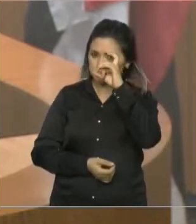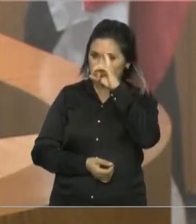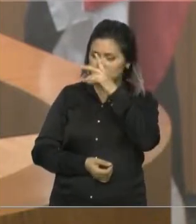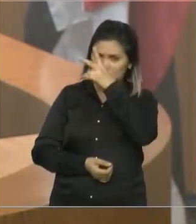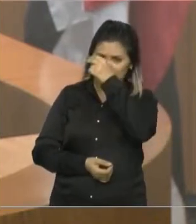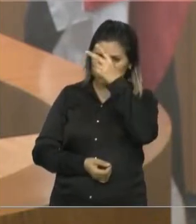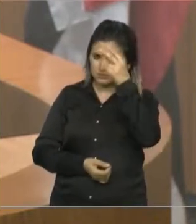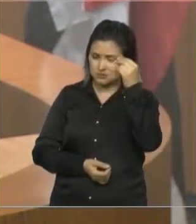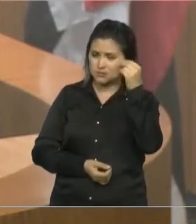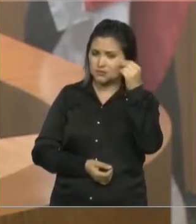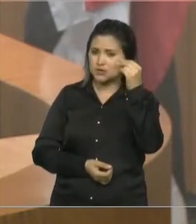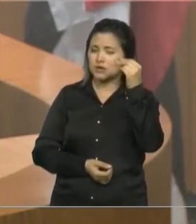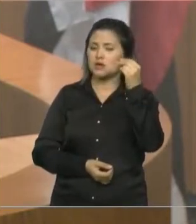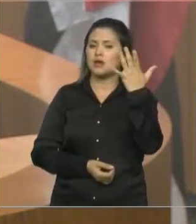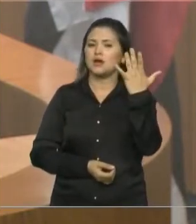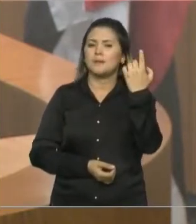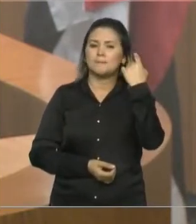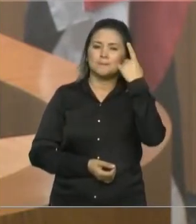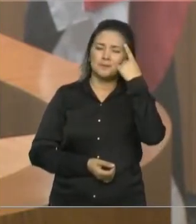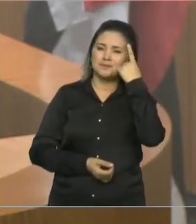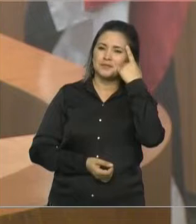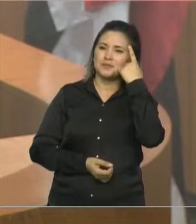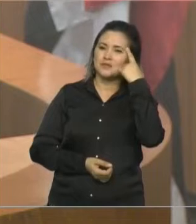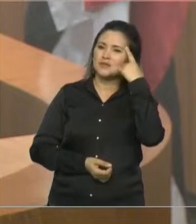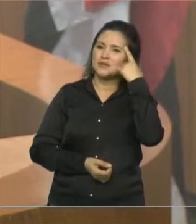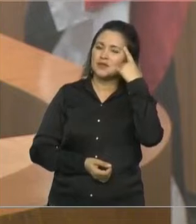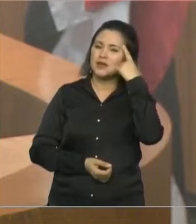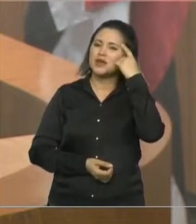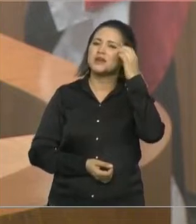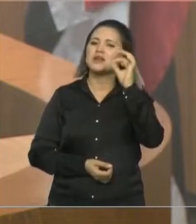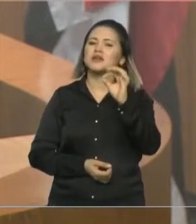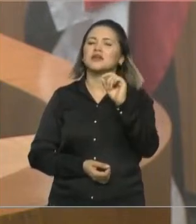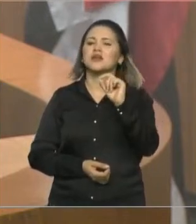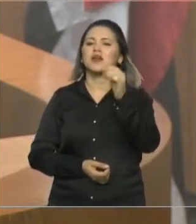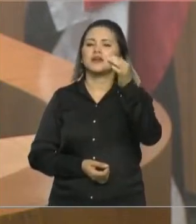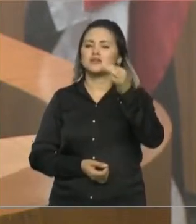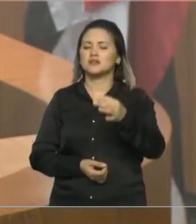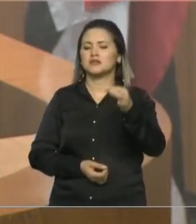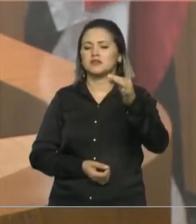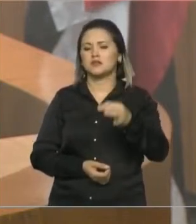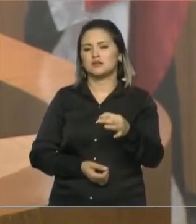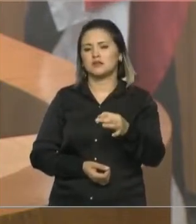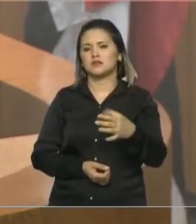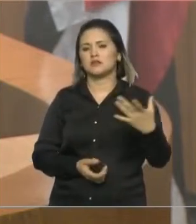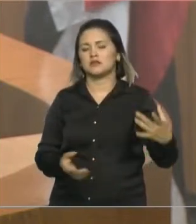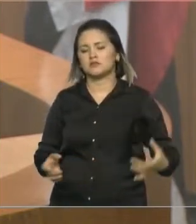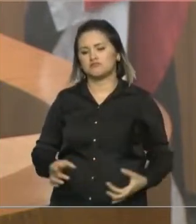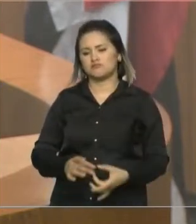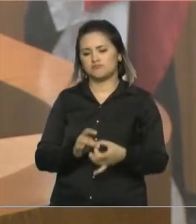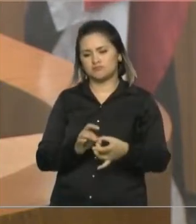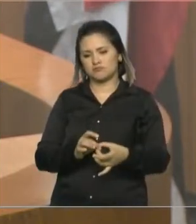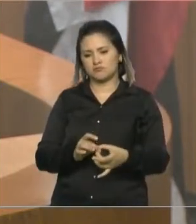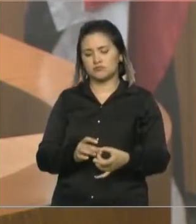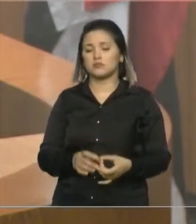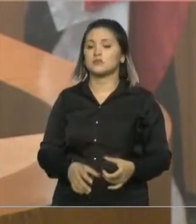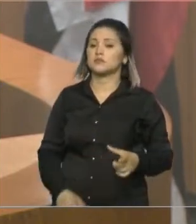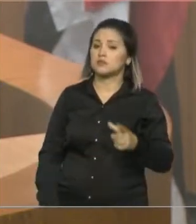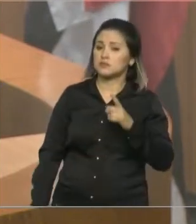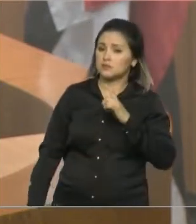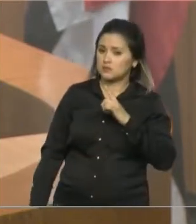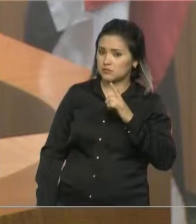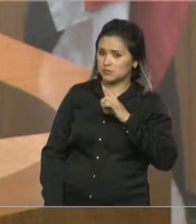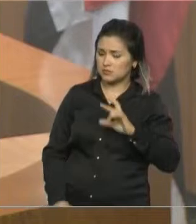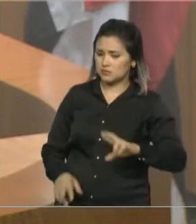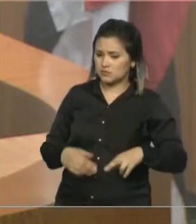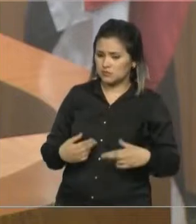olhos, muitas vezes, essa questão da consocialização, como aconteceu. a gente teve nas reuniões, principalmente nessa regional